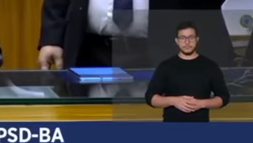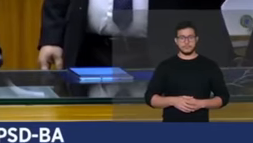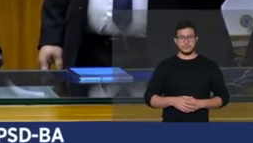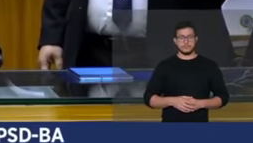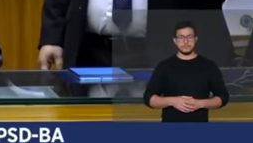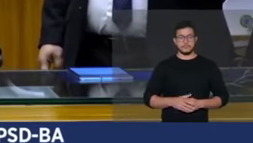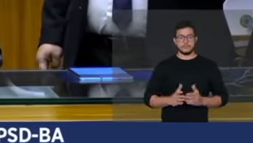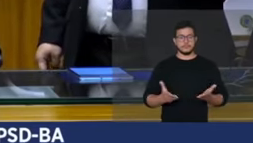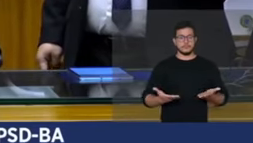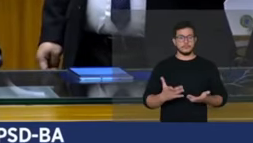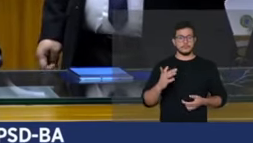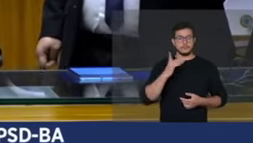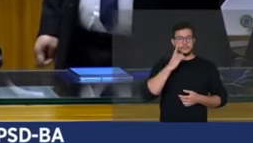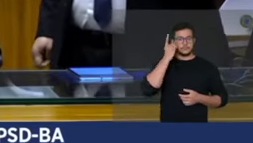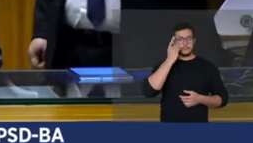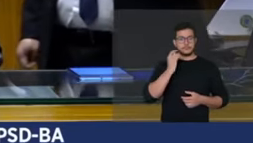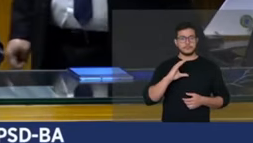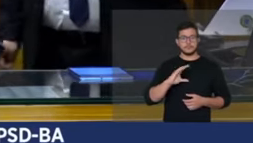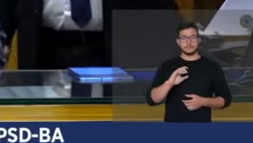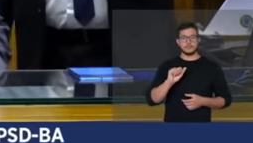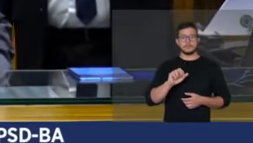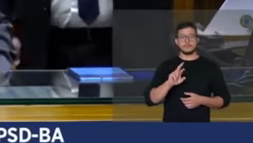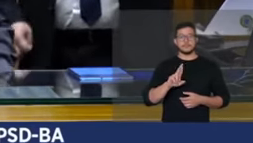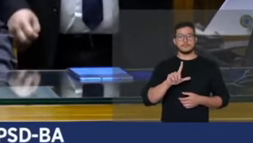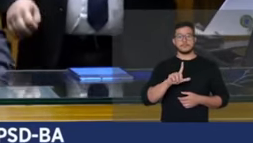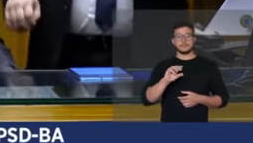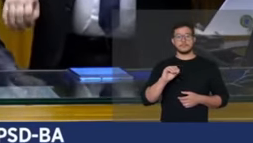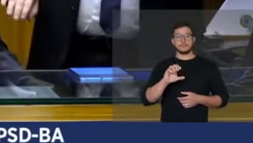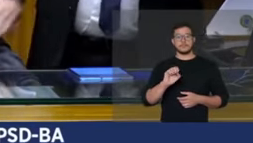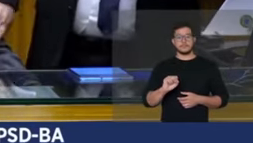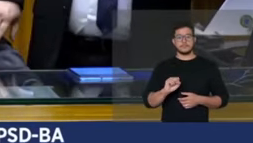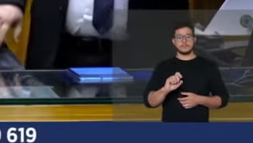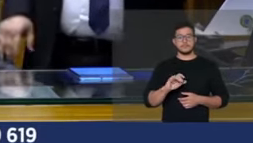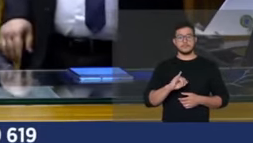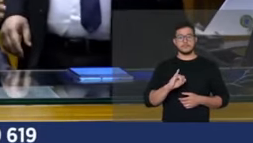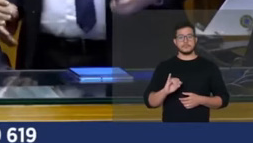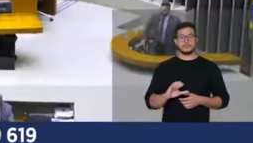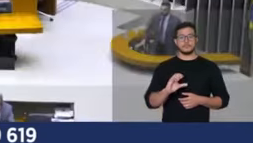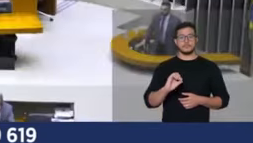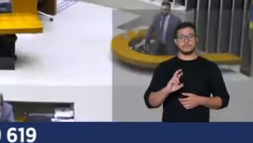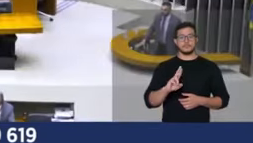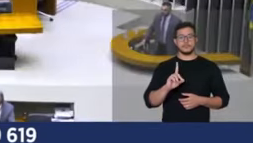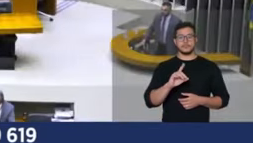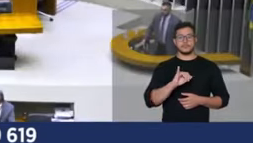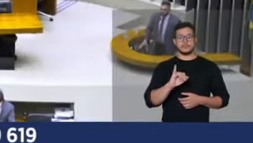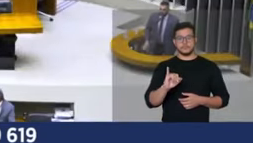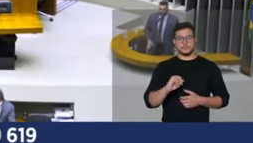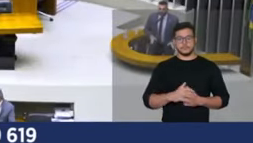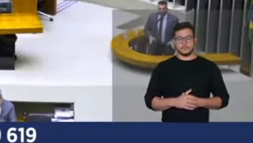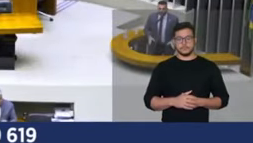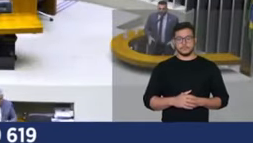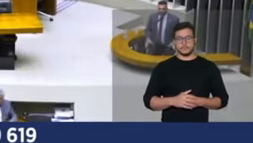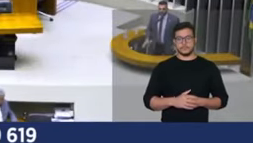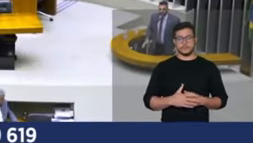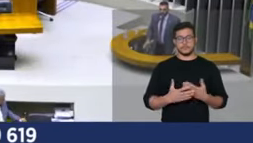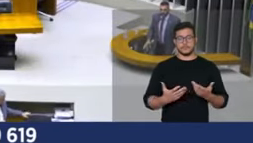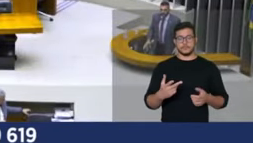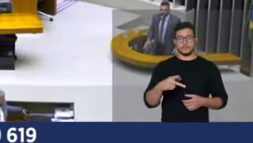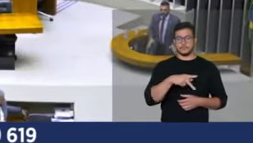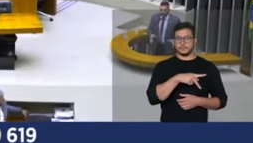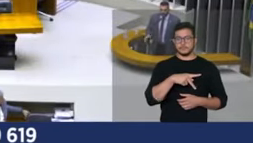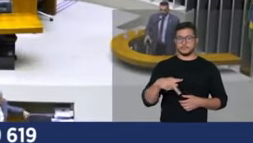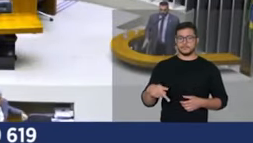Com a palavra o deputado Carlos Jordi, PL do Estado do Rio de Janeiro. Obrigado, senhor presidente. Bom, muito se